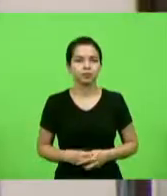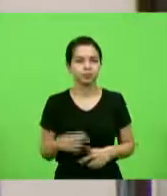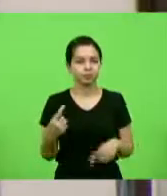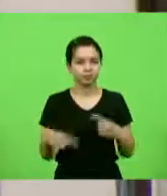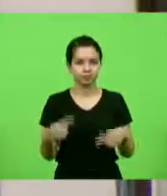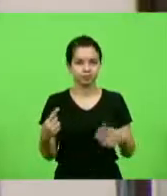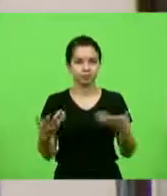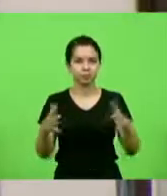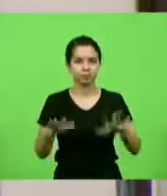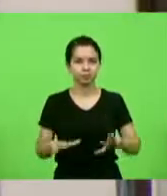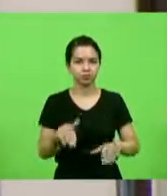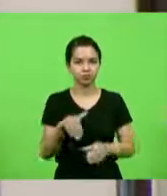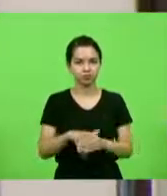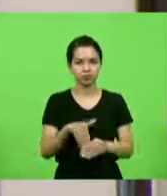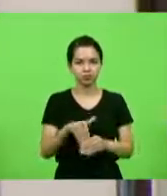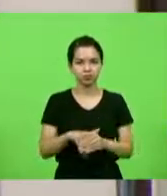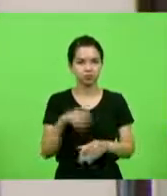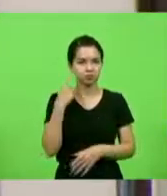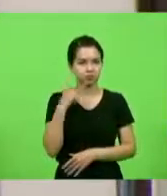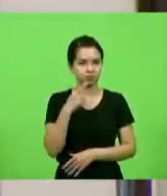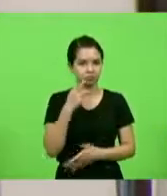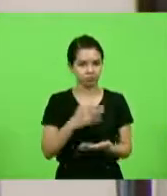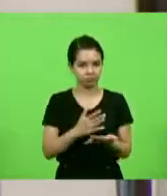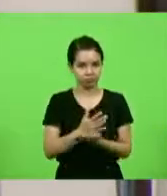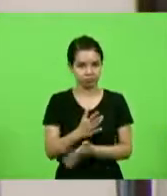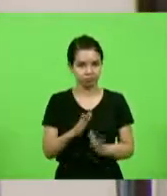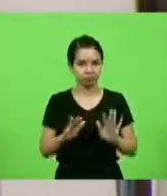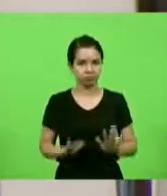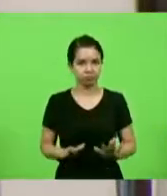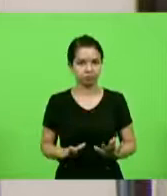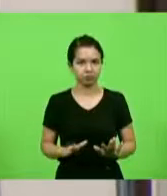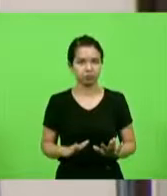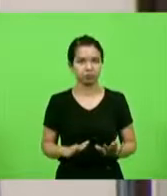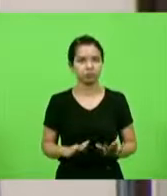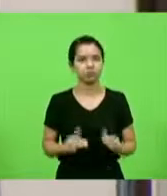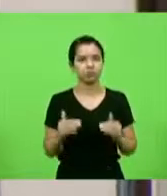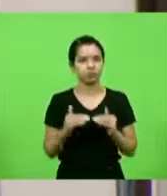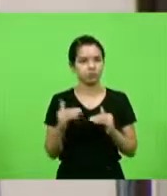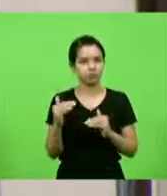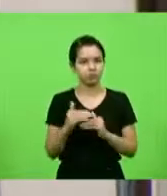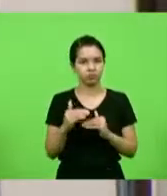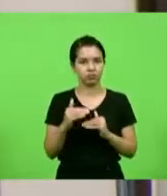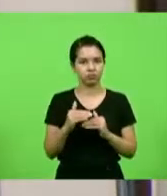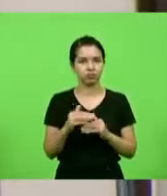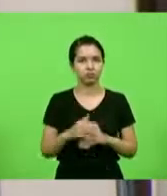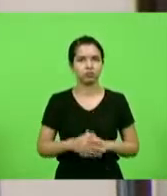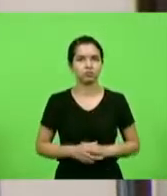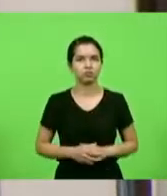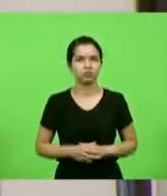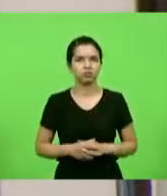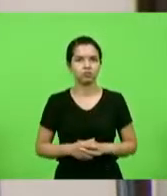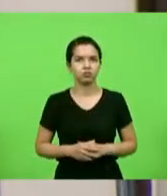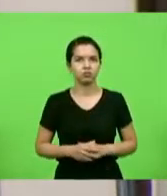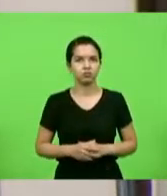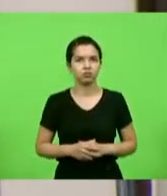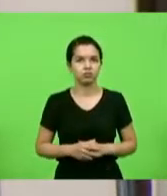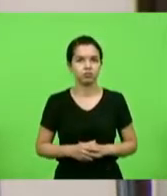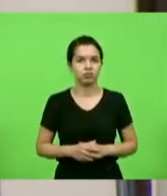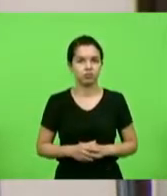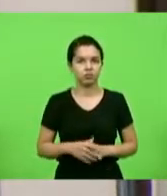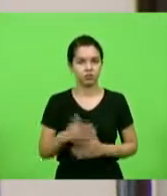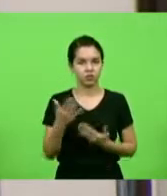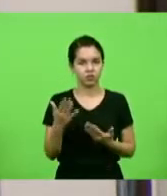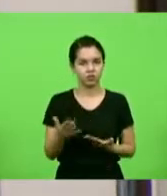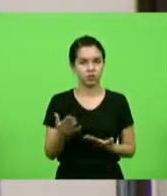queira discutir, é em votação. Deputados que aprovam, permaneçam como se encontram. Os que discordam, se manifestem. Presidente, é possível pedir